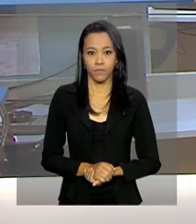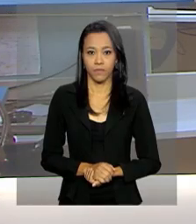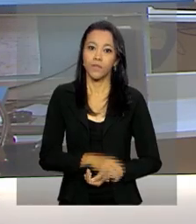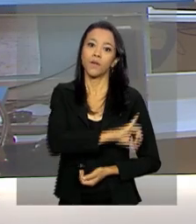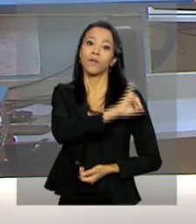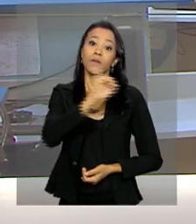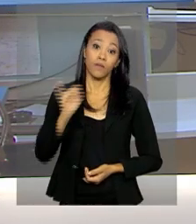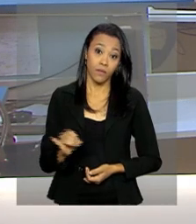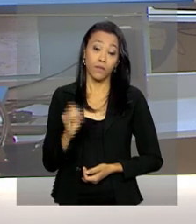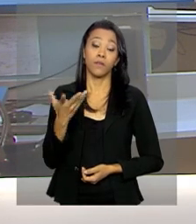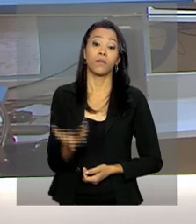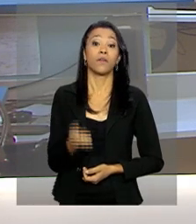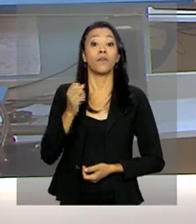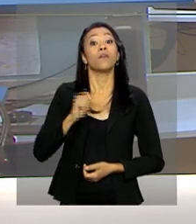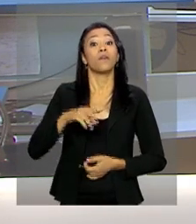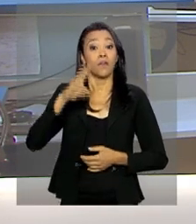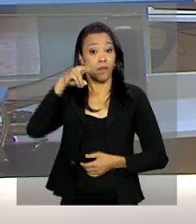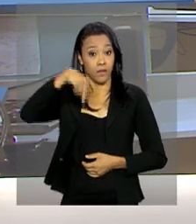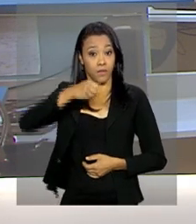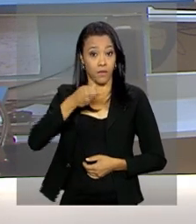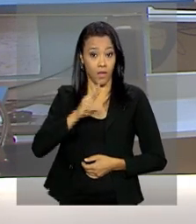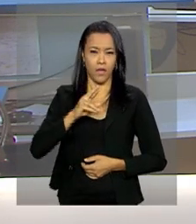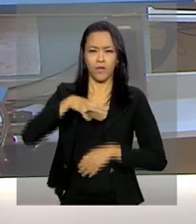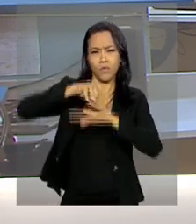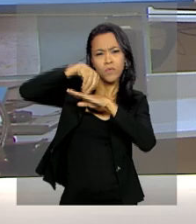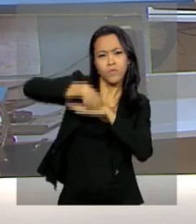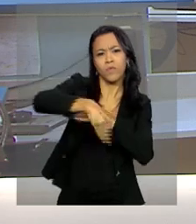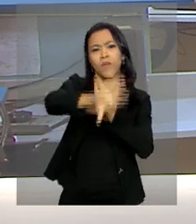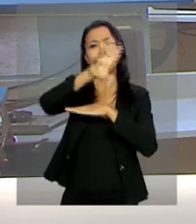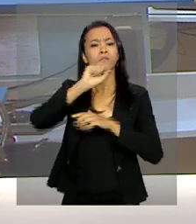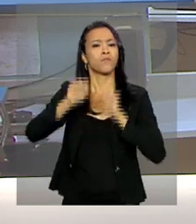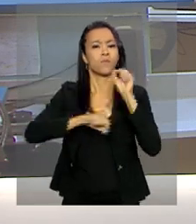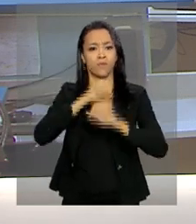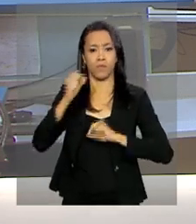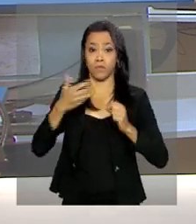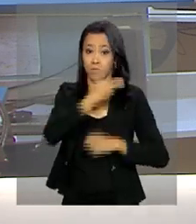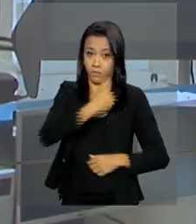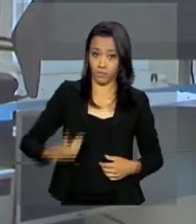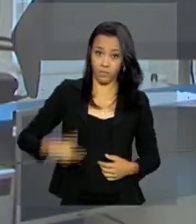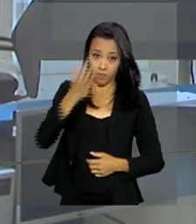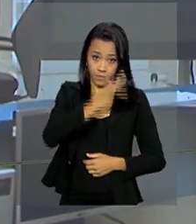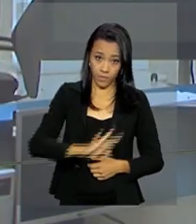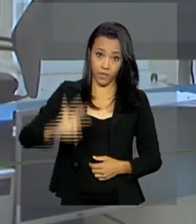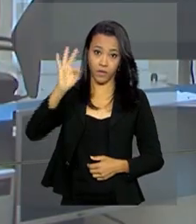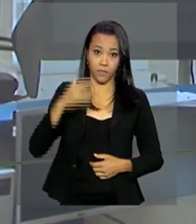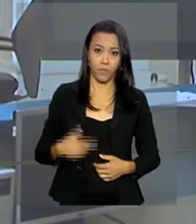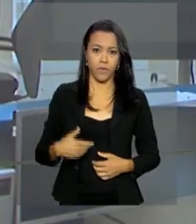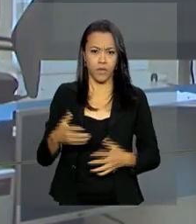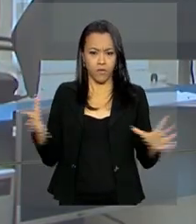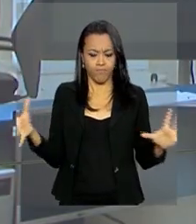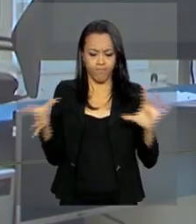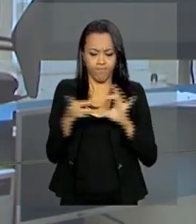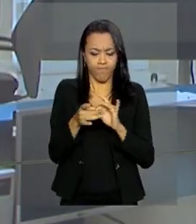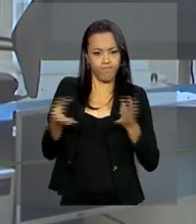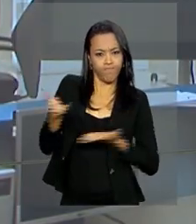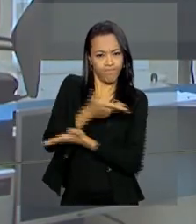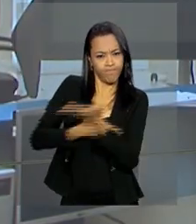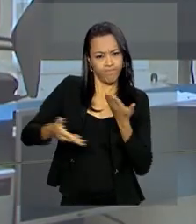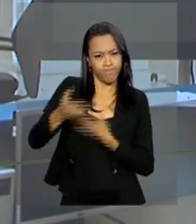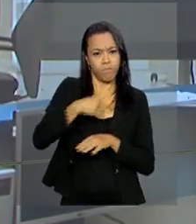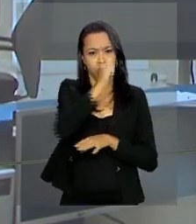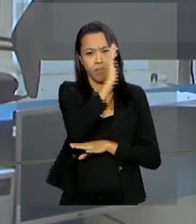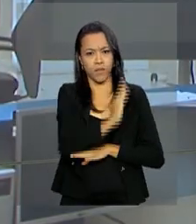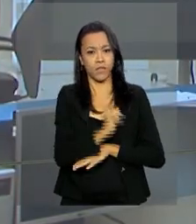Olá o repórter NBR está de volta com as principais informações do governo federal estreitar as relações com o Japão e atrair